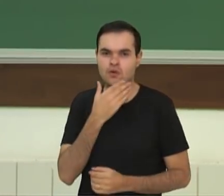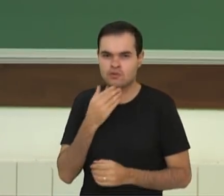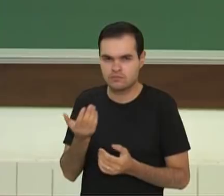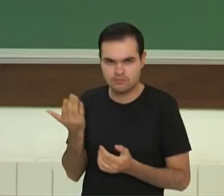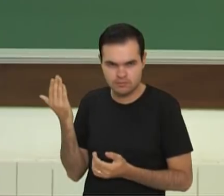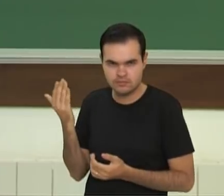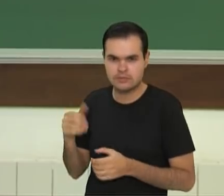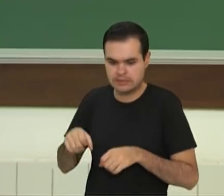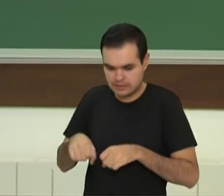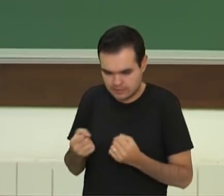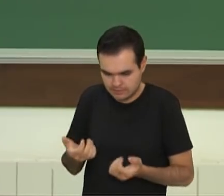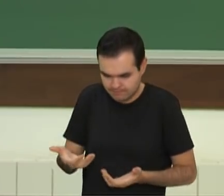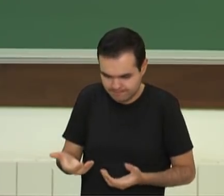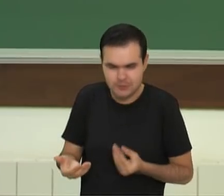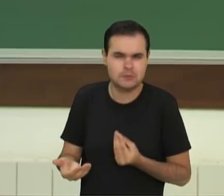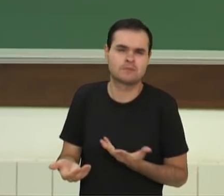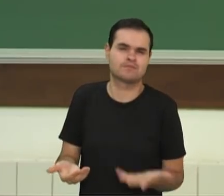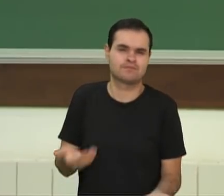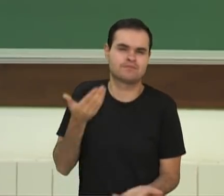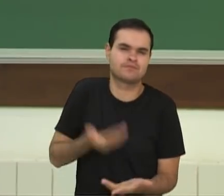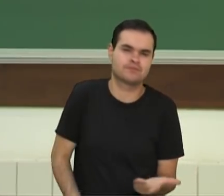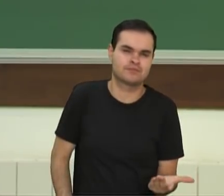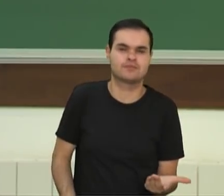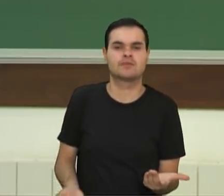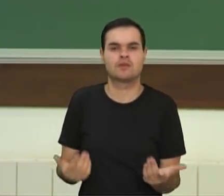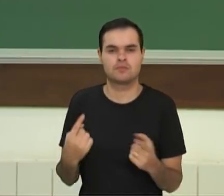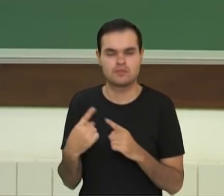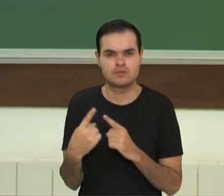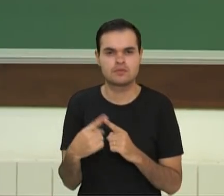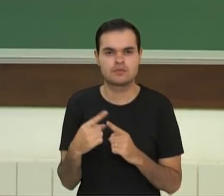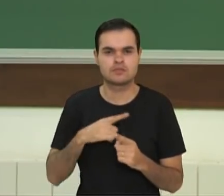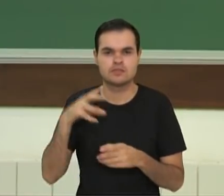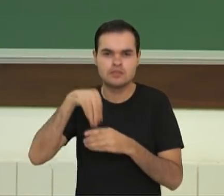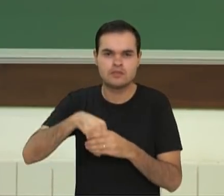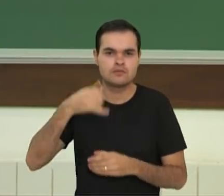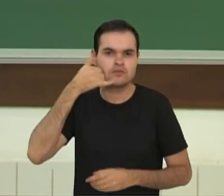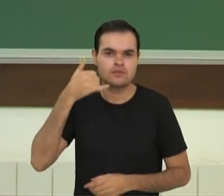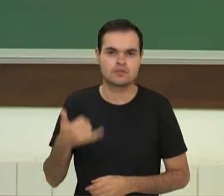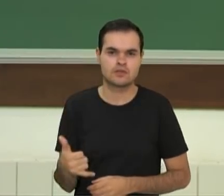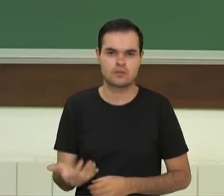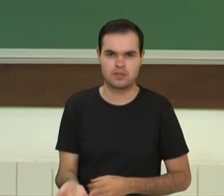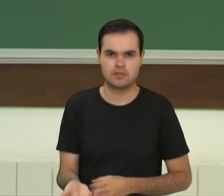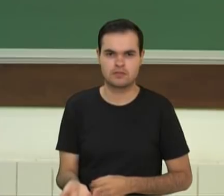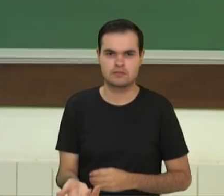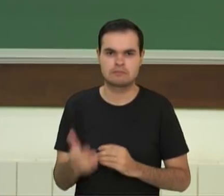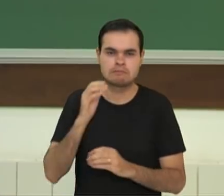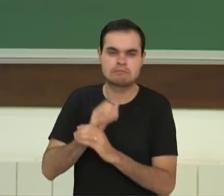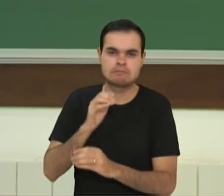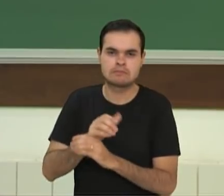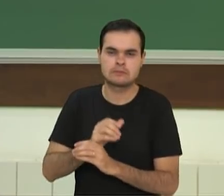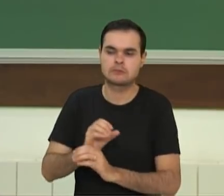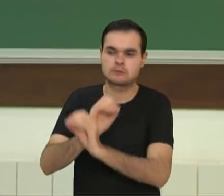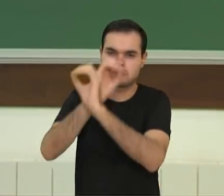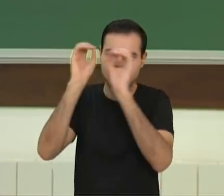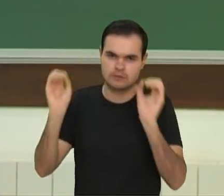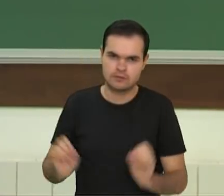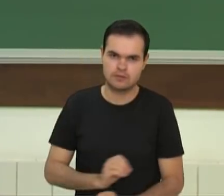ia ter acesso a alguns recursos que estavam no celular, não ia poder se comunicar com ninguém.